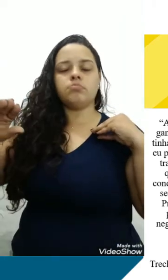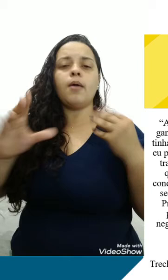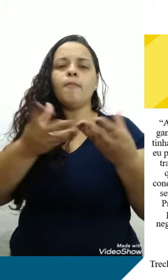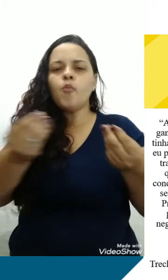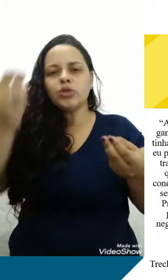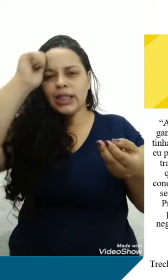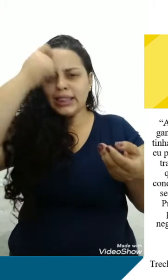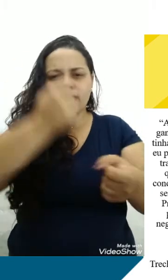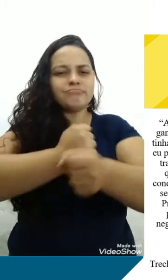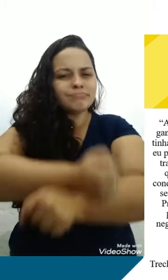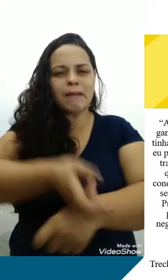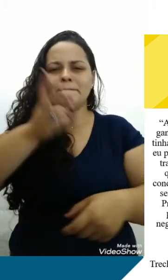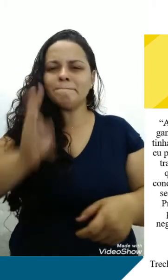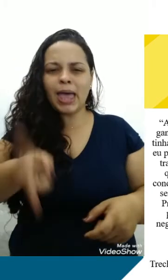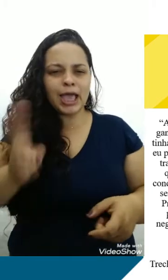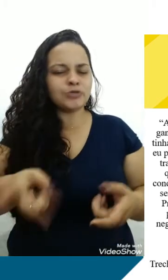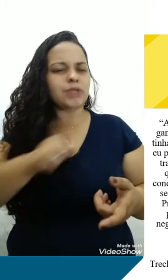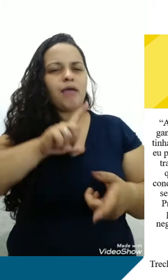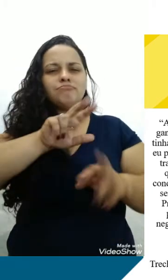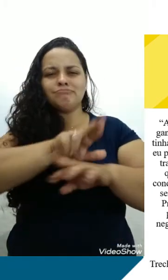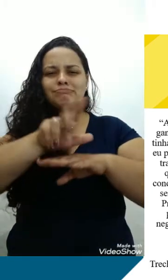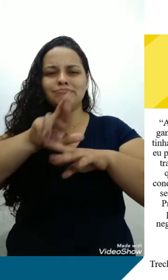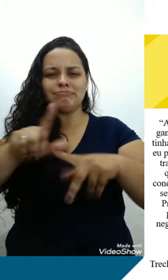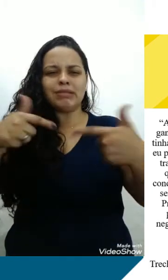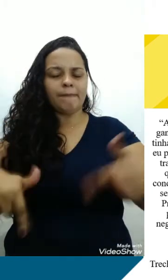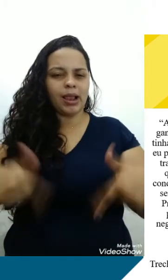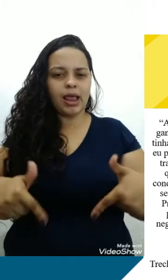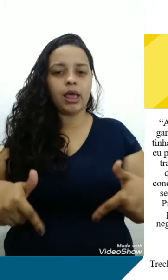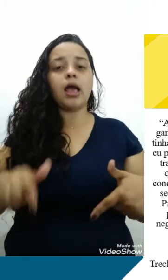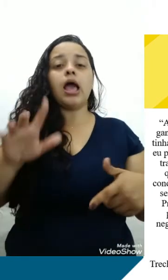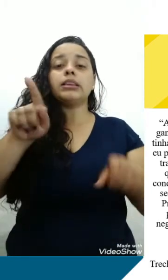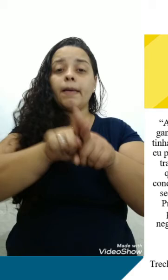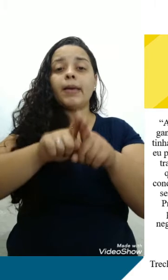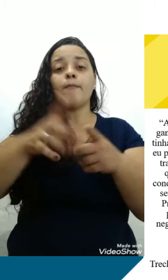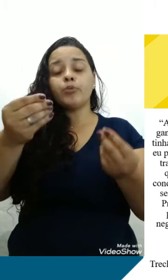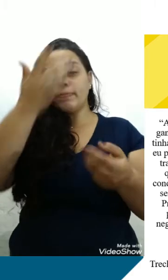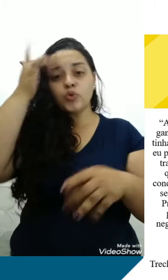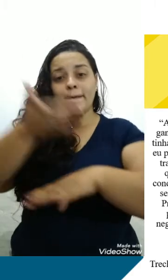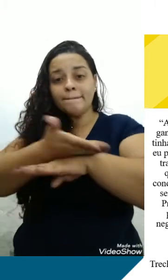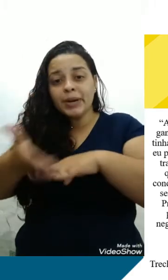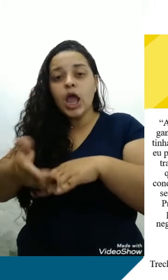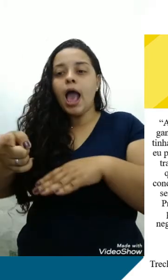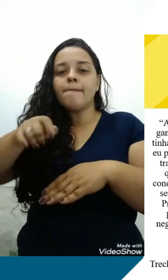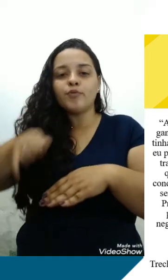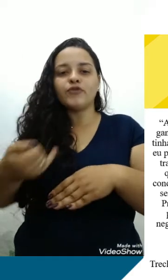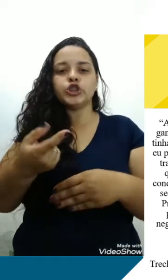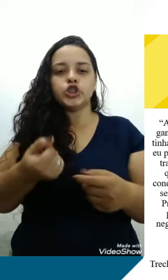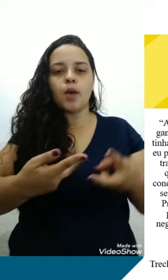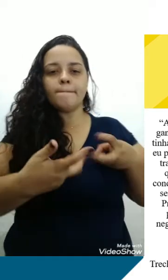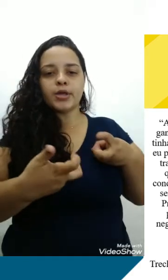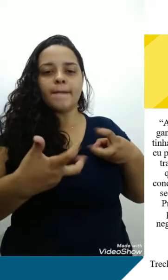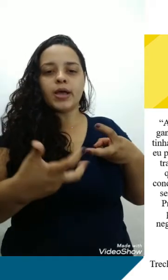nessas condições, exercendo as mais diferentes atividades, e muitos senhores viviam do dinheiro que eles levavam para casa.